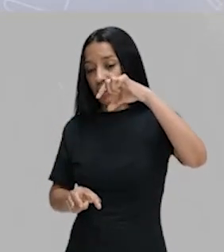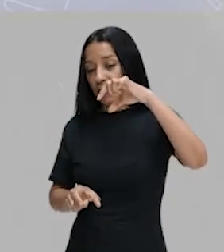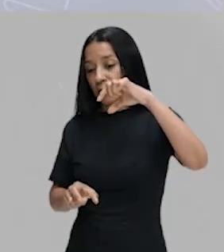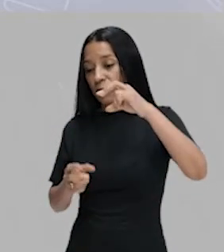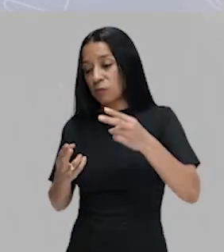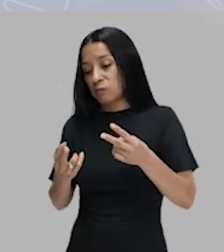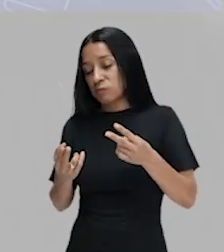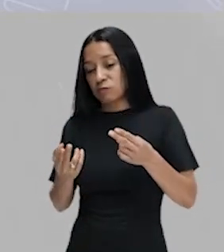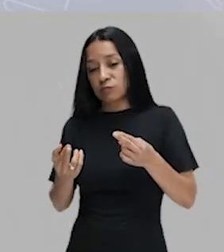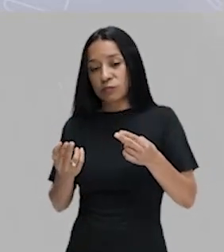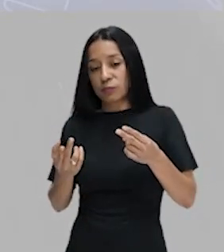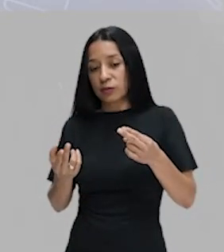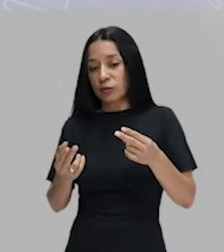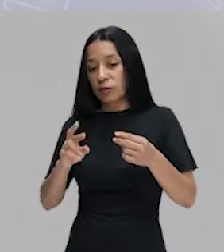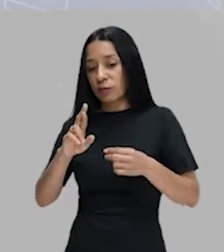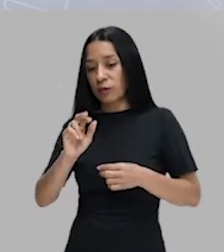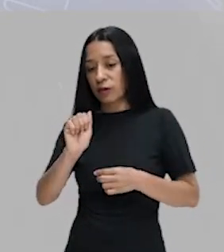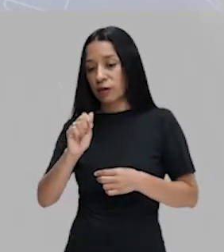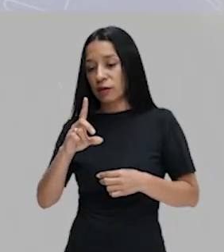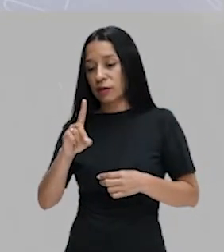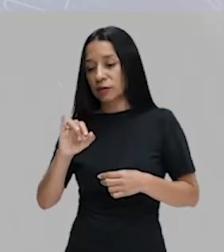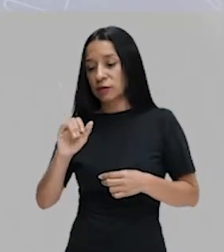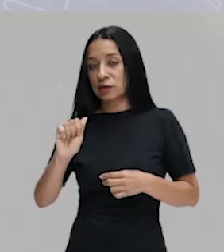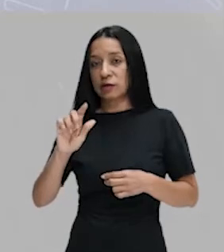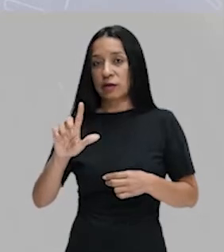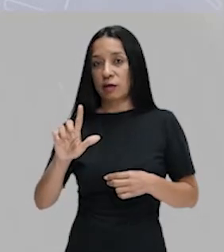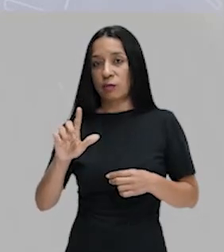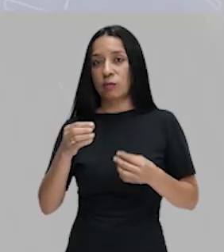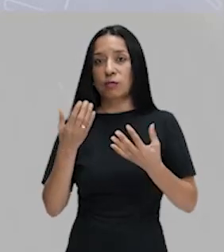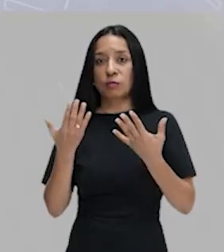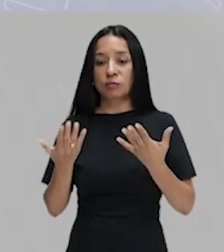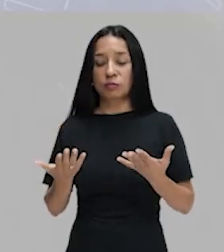simetria radial, tá? Então,